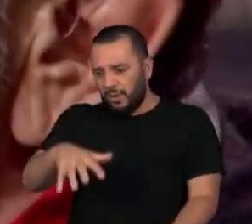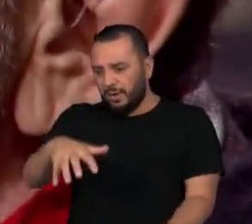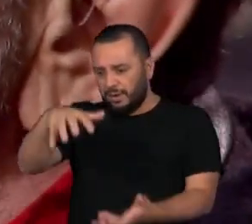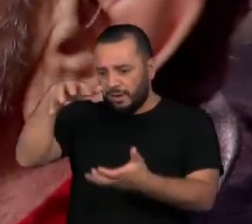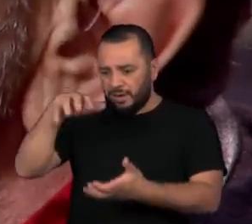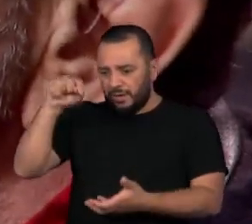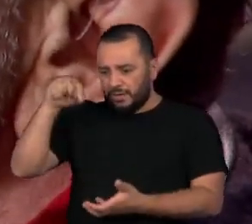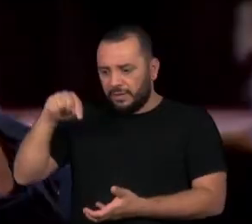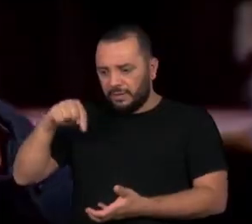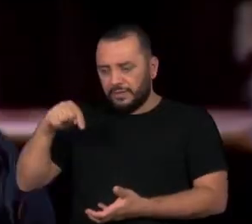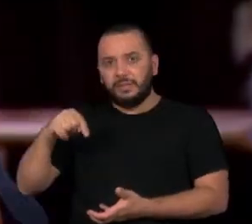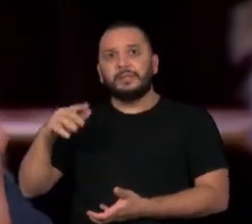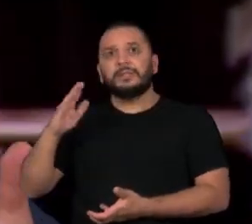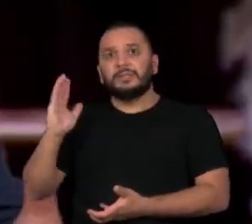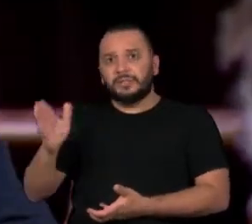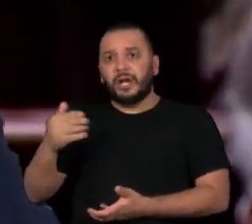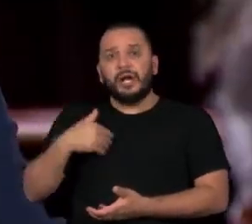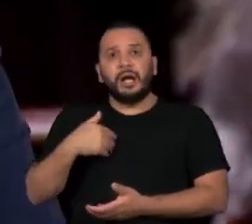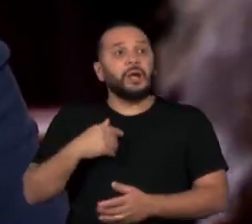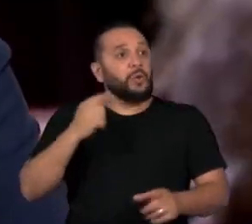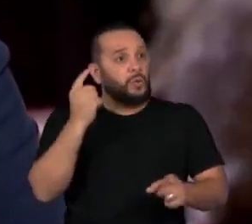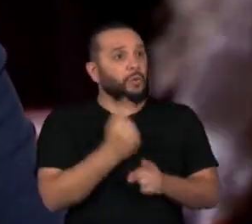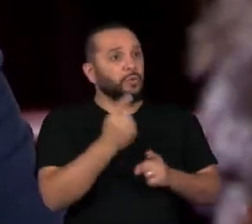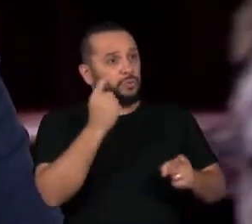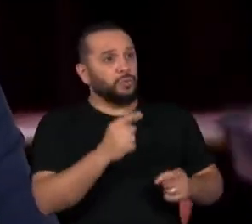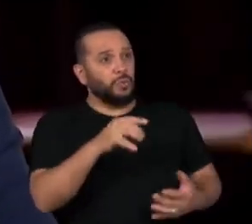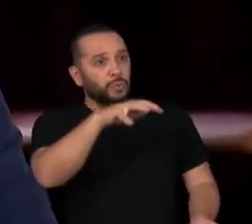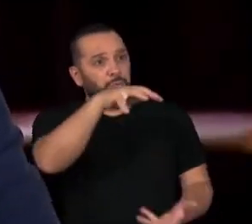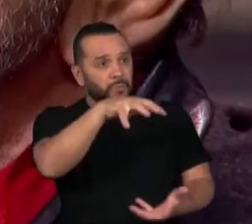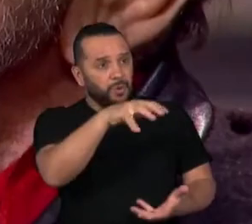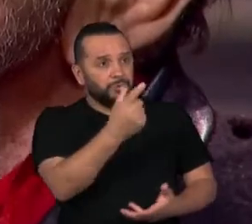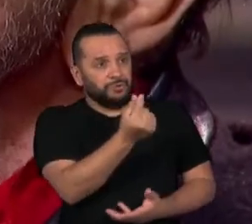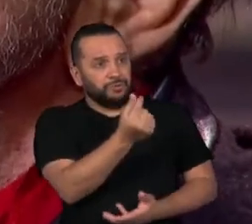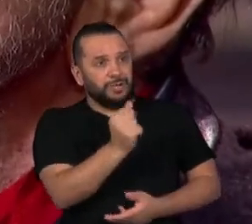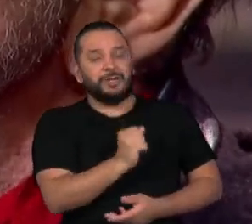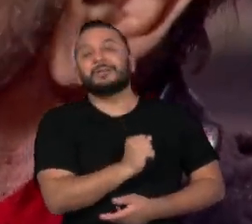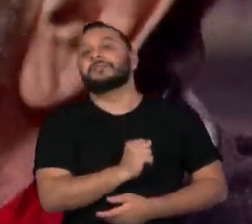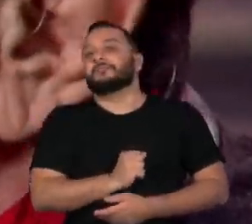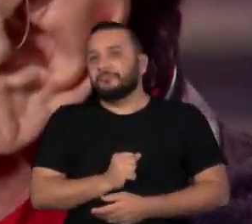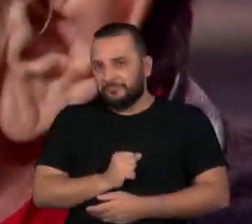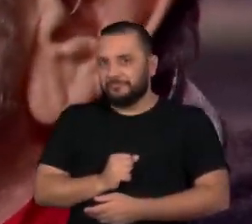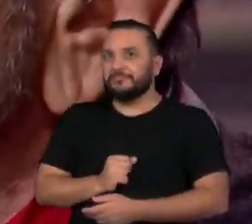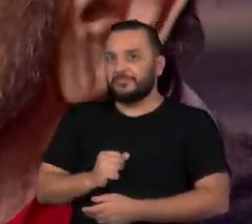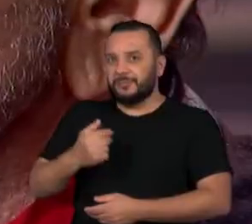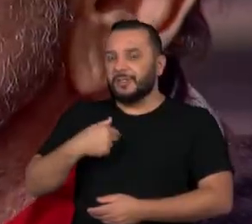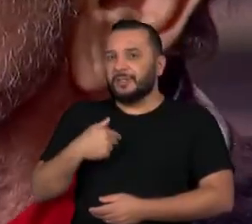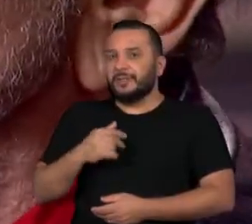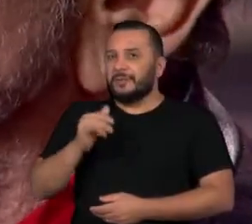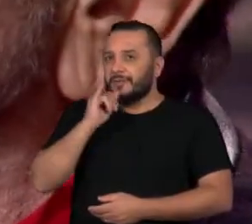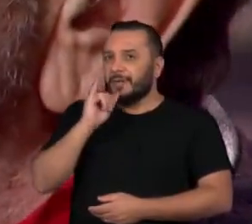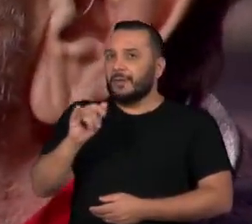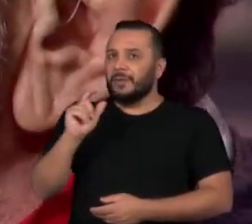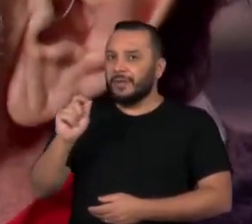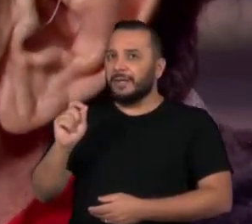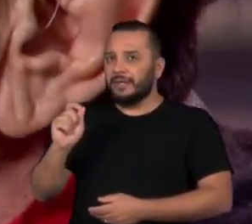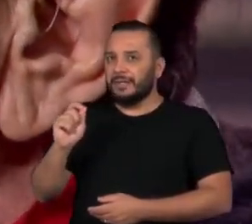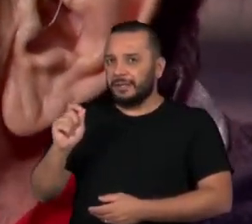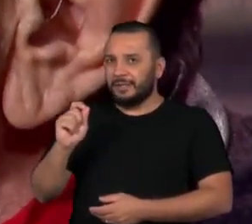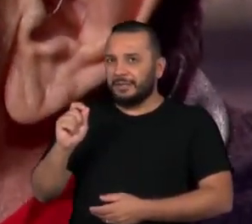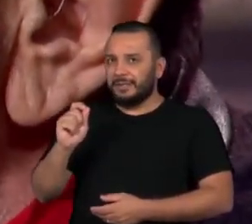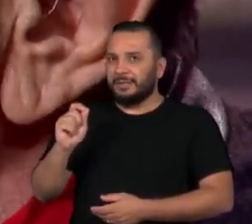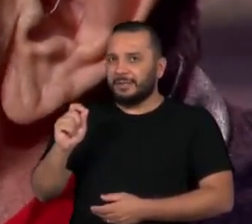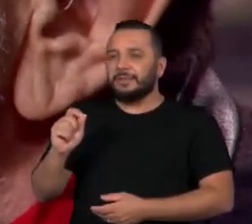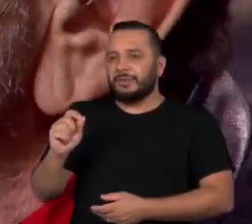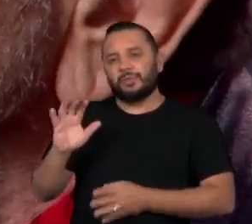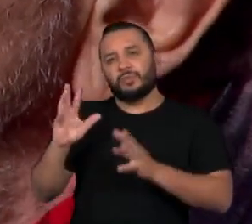outro regime apareceu parede quando ele achou o pó aqui é isso ele então disse o dele Nildo ele chegou porque tu